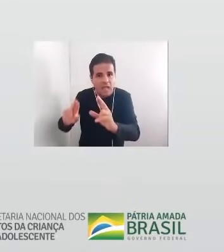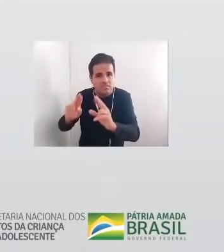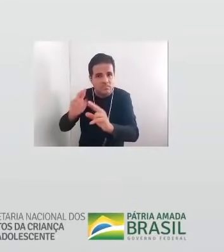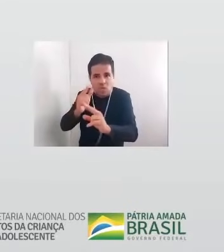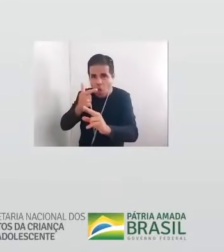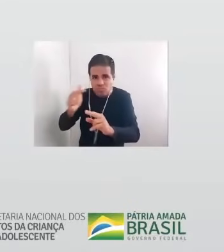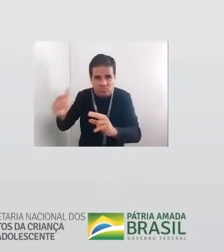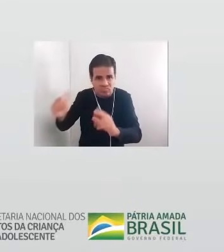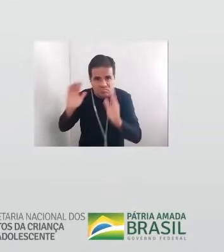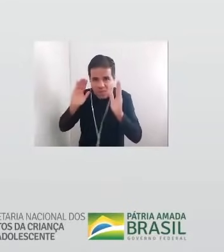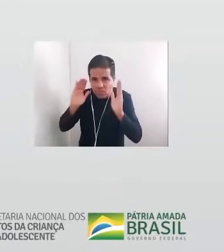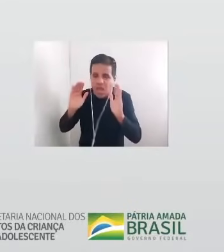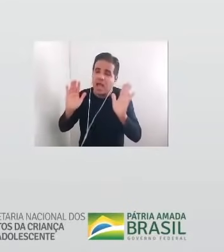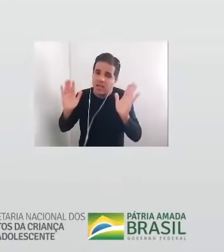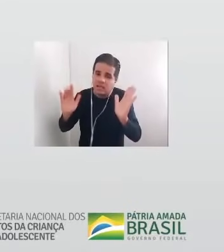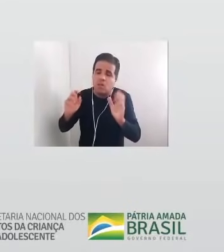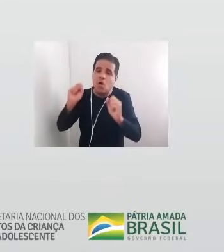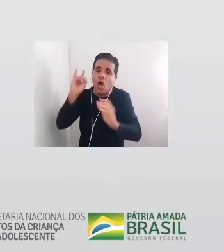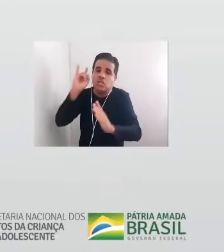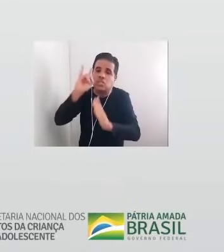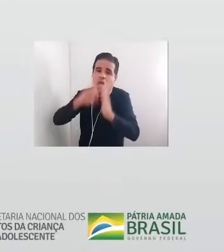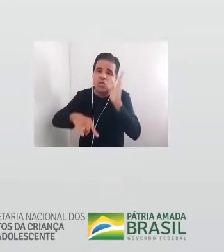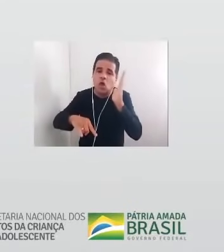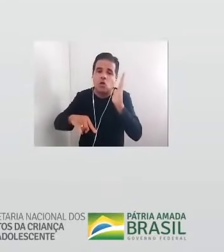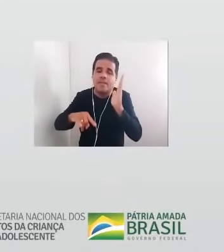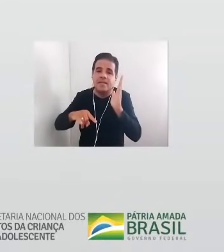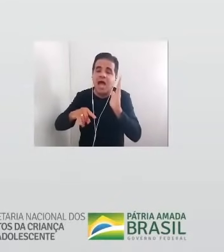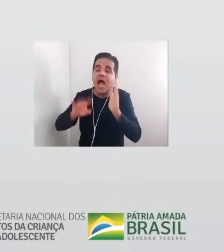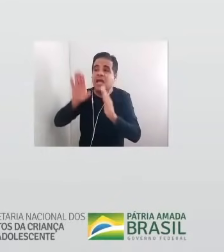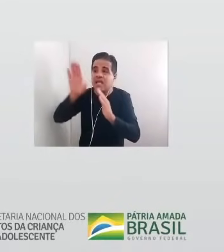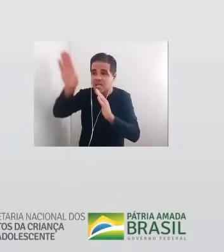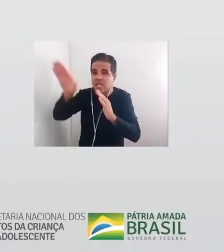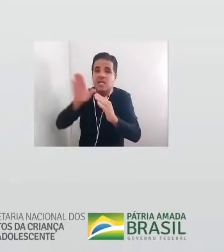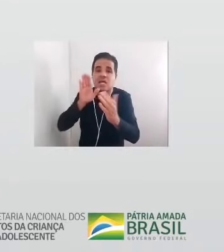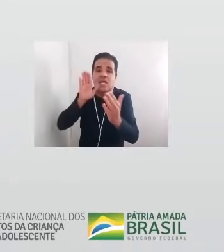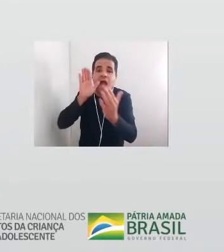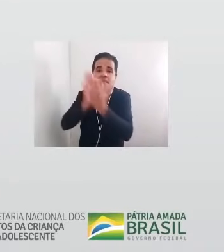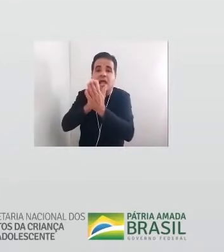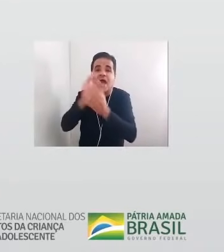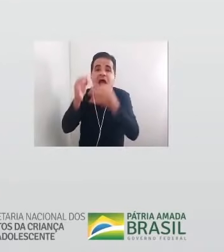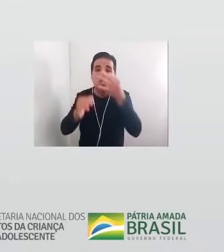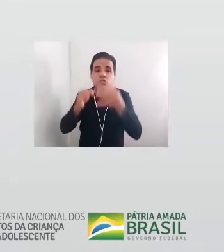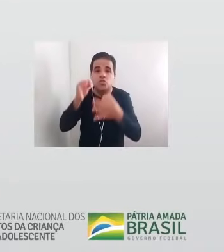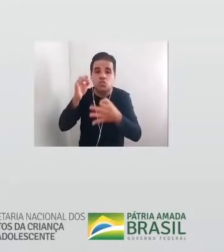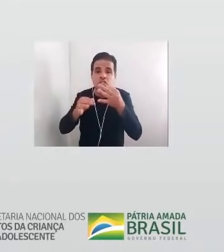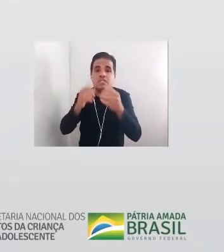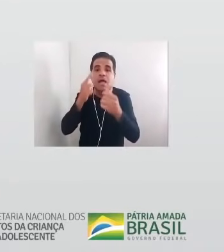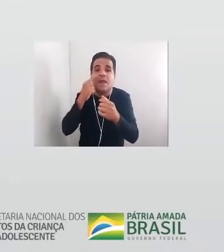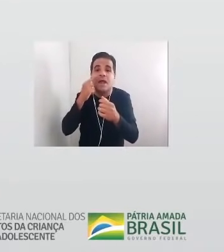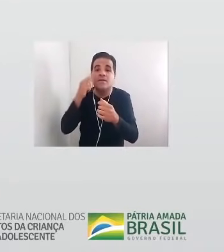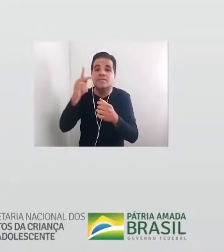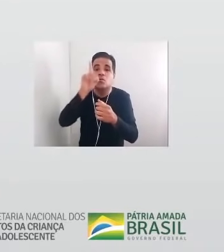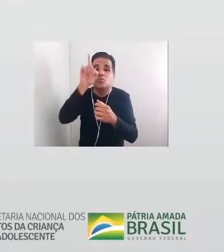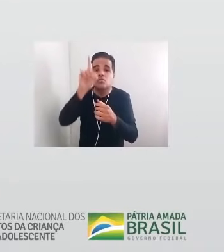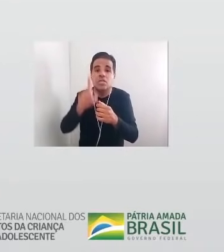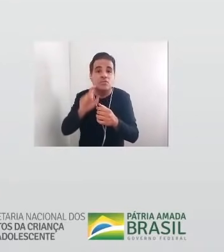documentado. Em última análise, os pais podem recorrer à justiça para que seus direitos sejam, caso tenham sido violados,